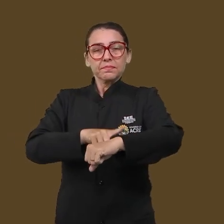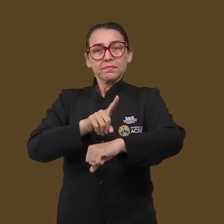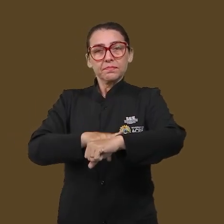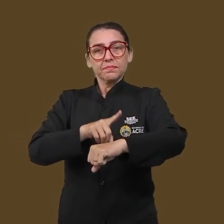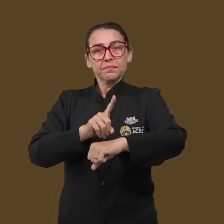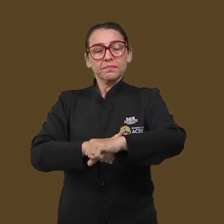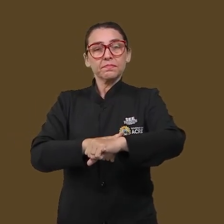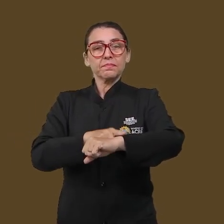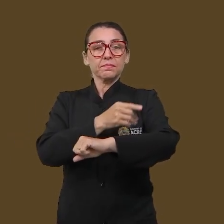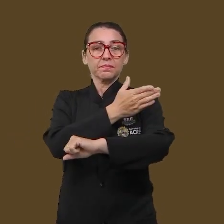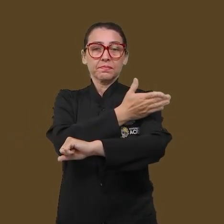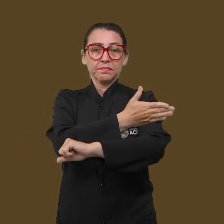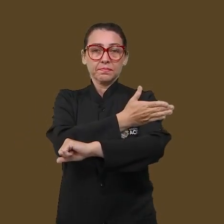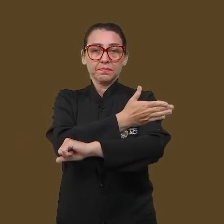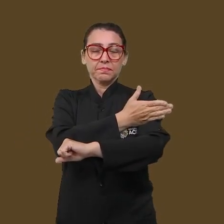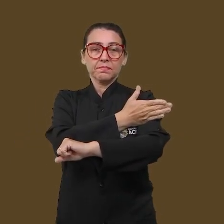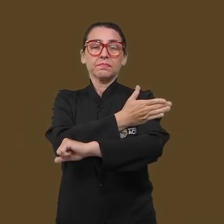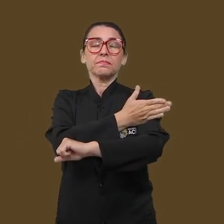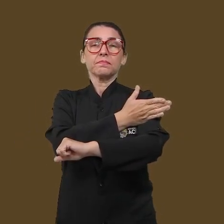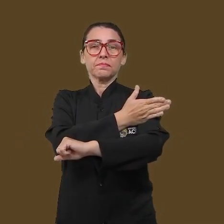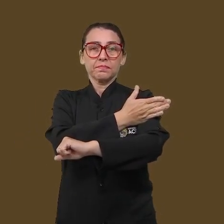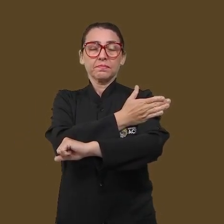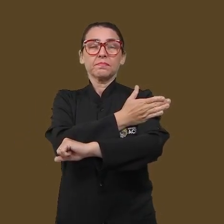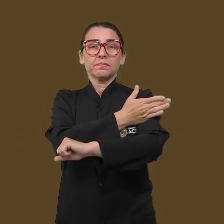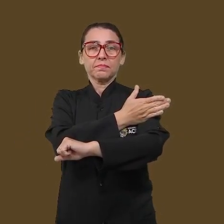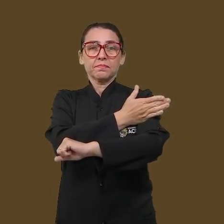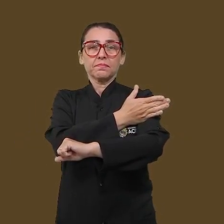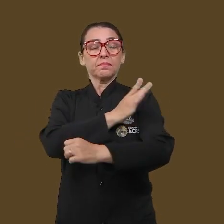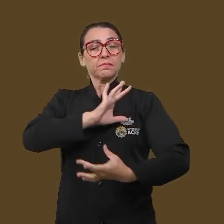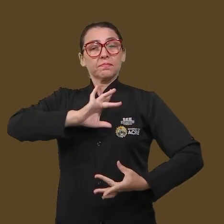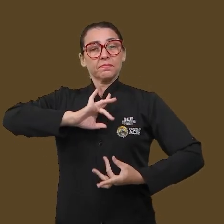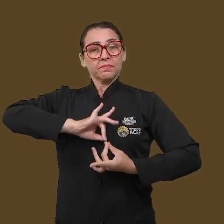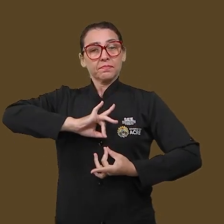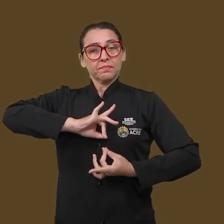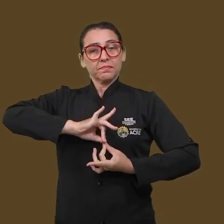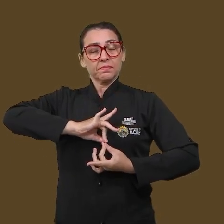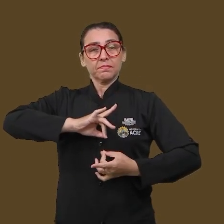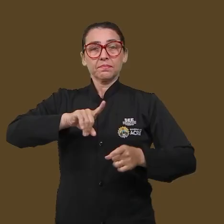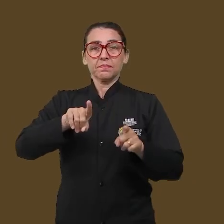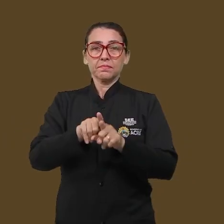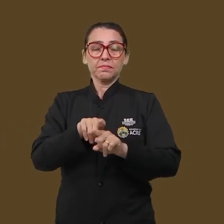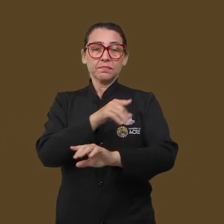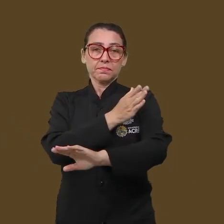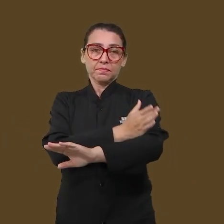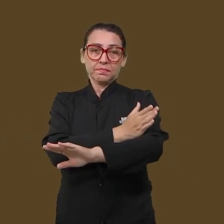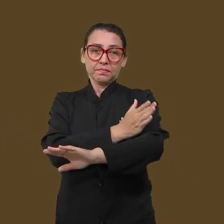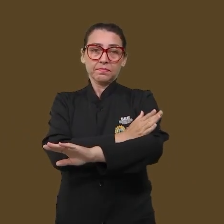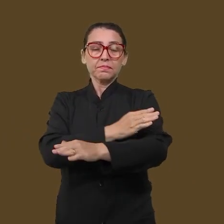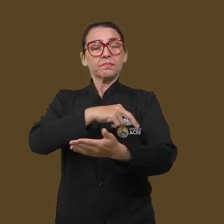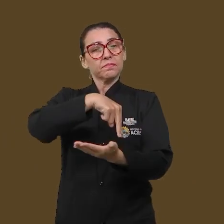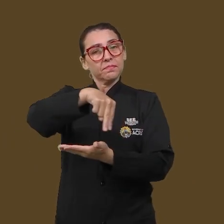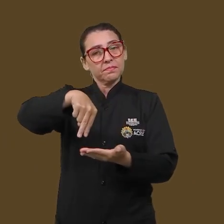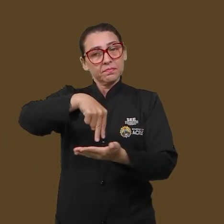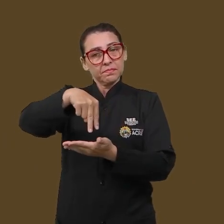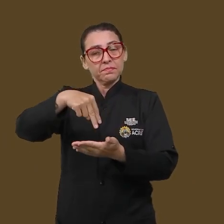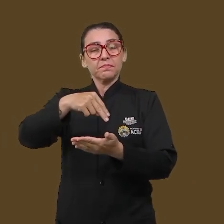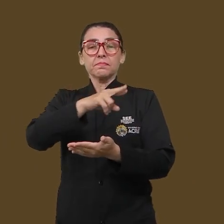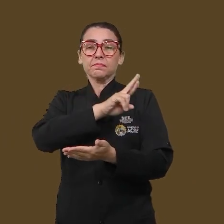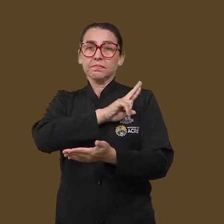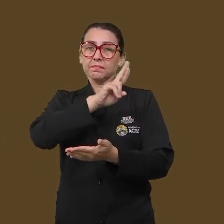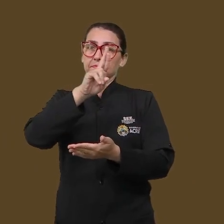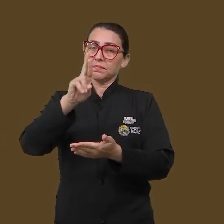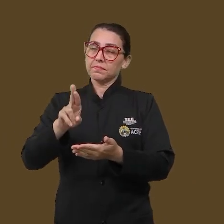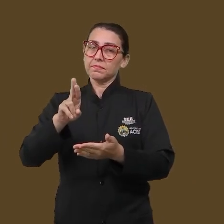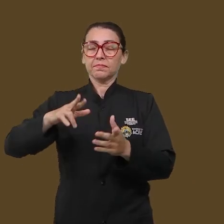como na pré-história, com os rituais, a espiritualidade. Na antiguidade, as danças eram